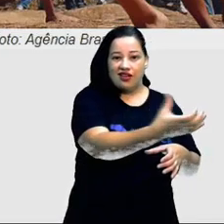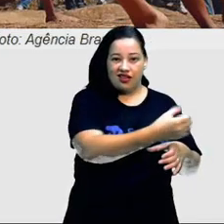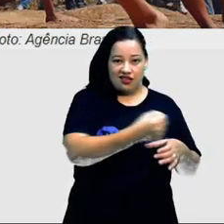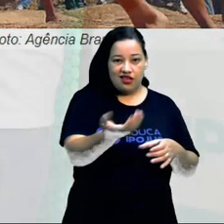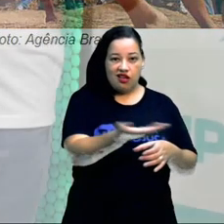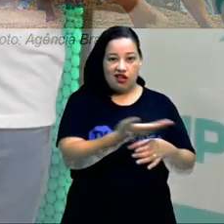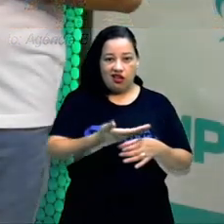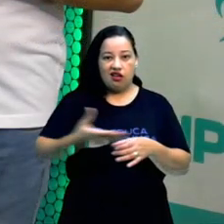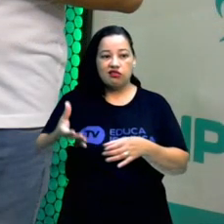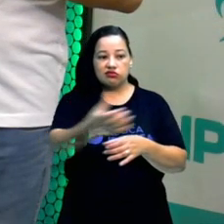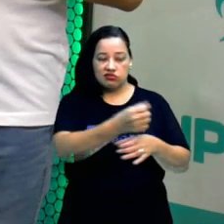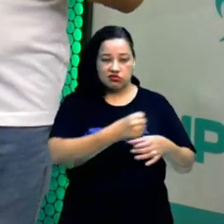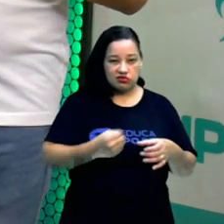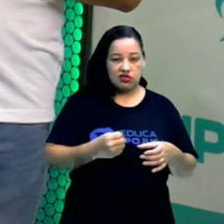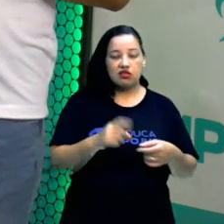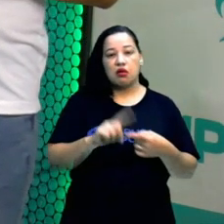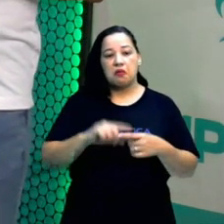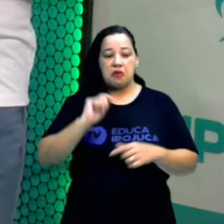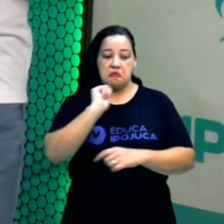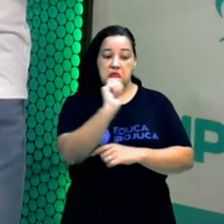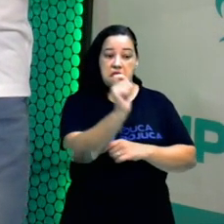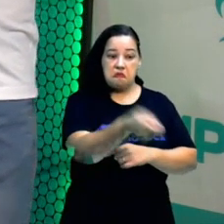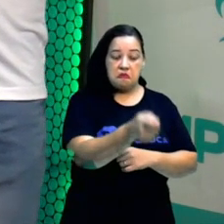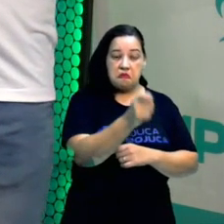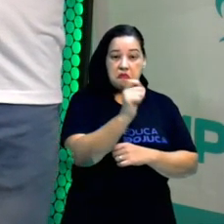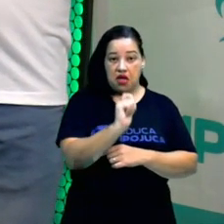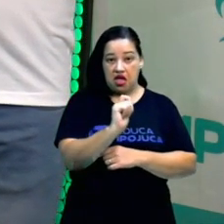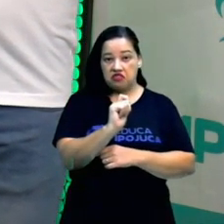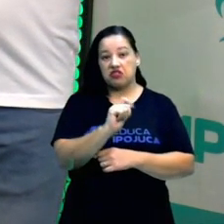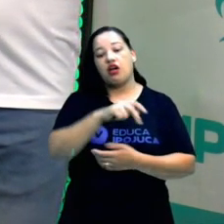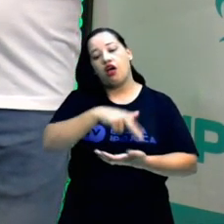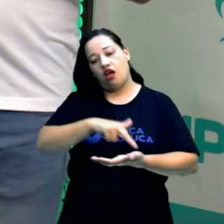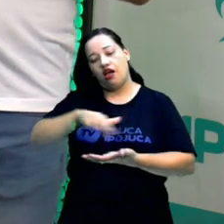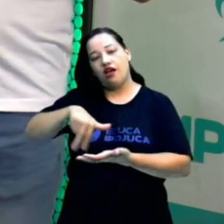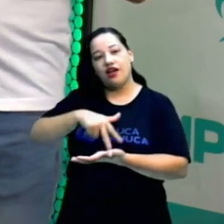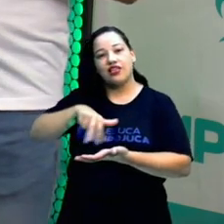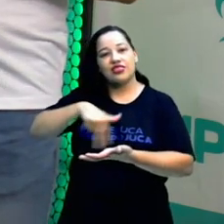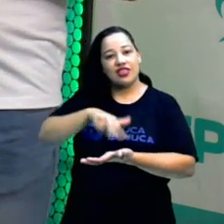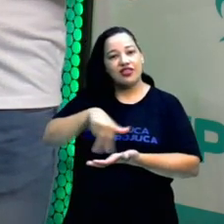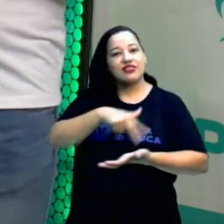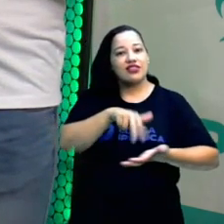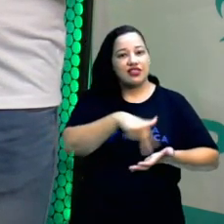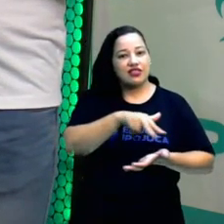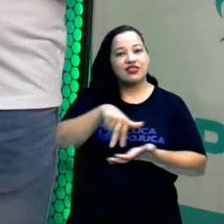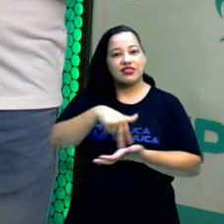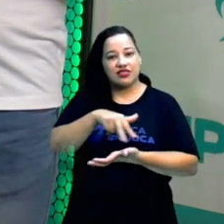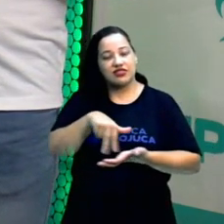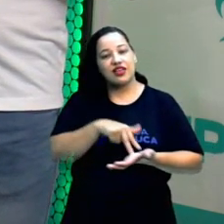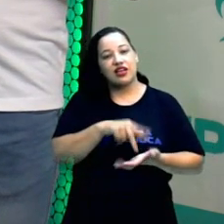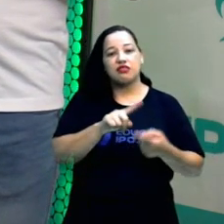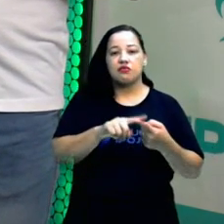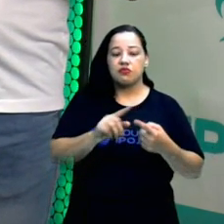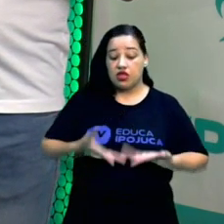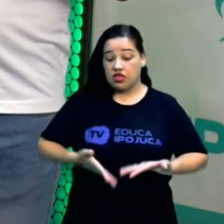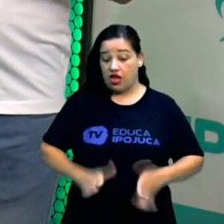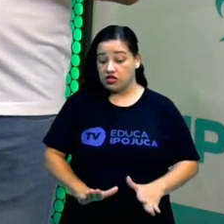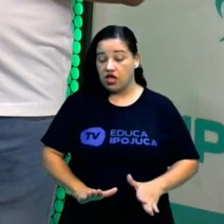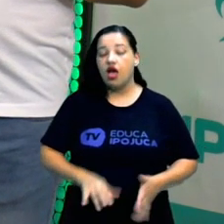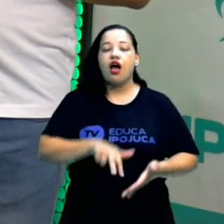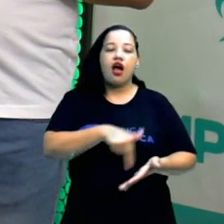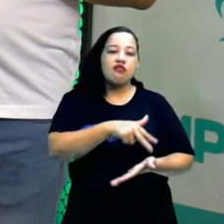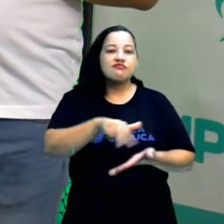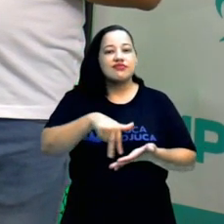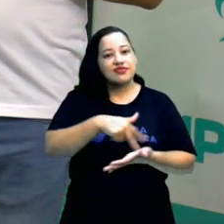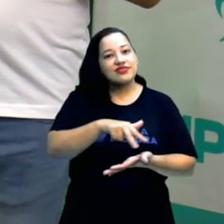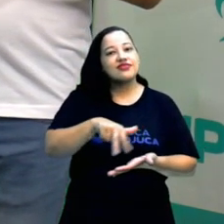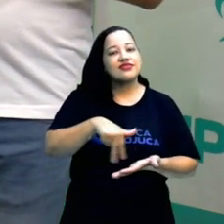de outros motivos, como também a questão do nascimento das